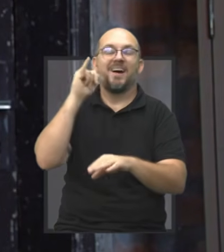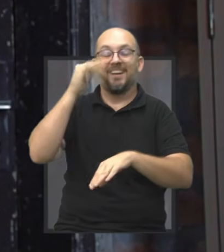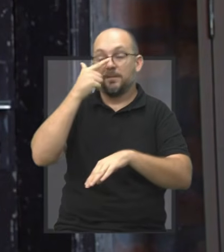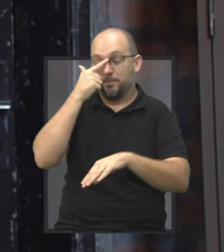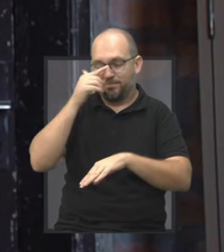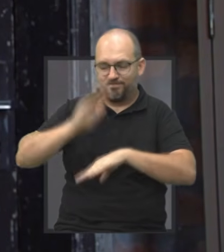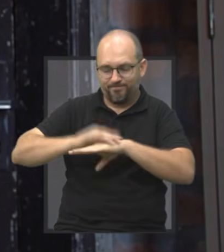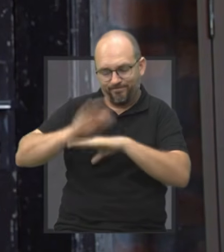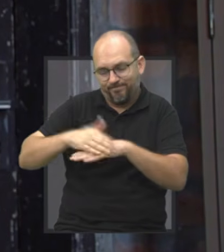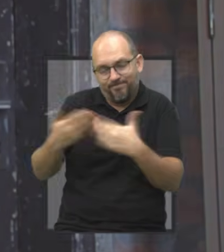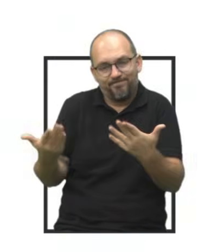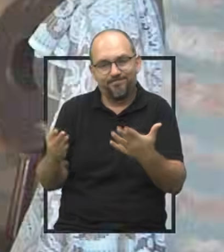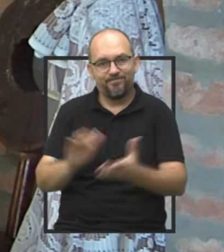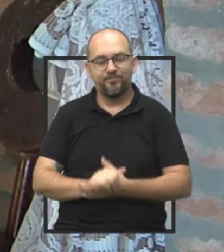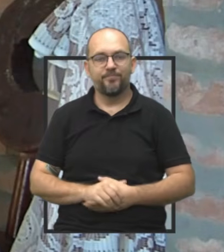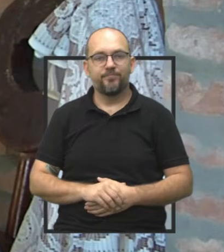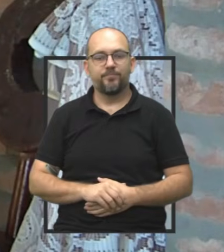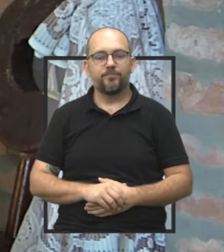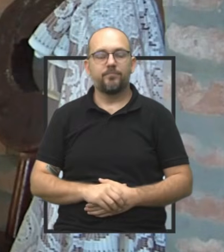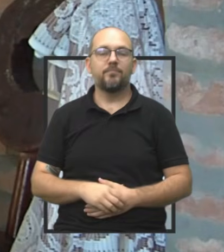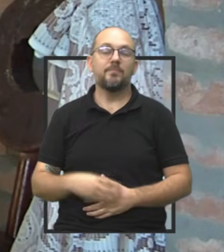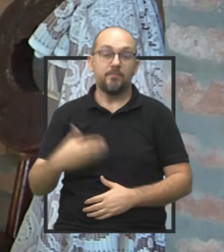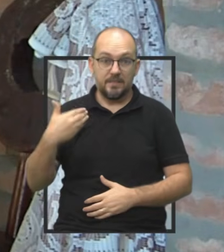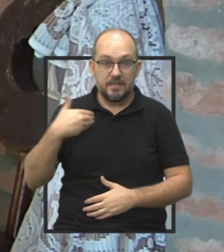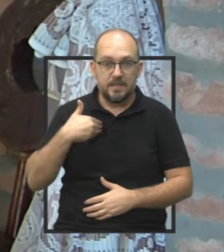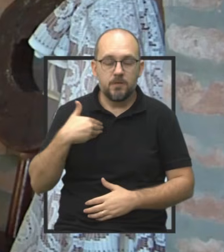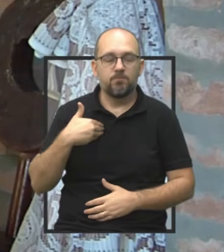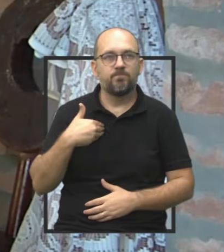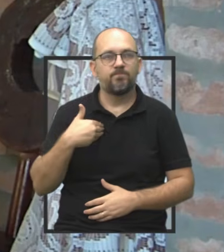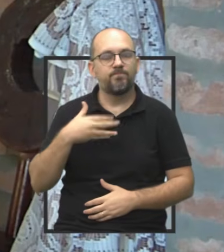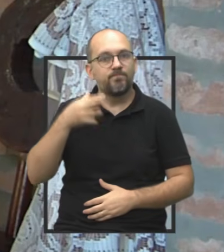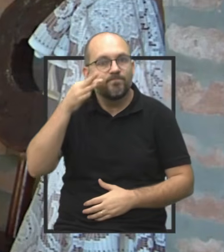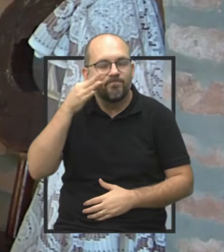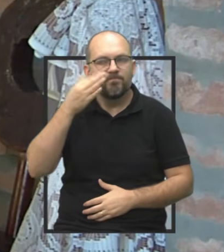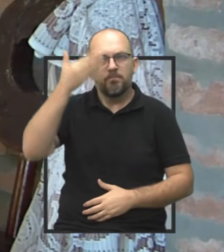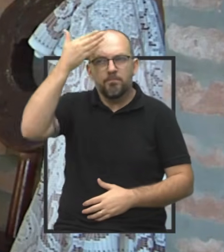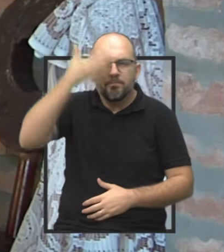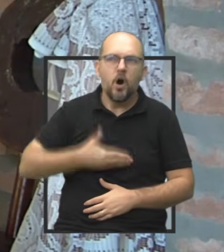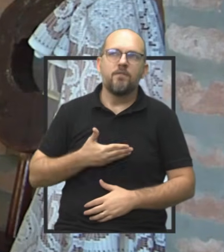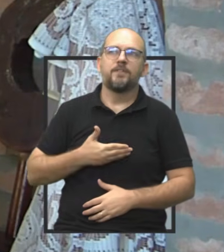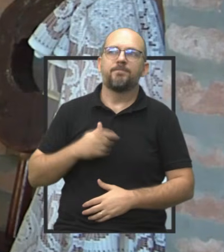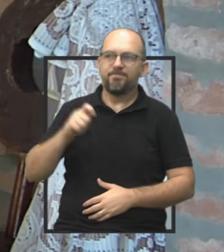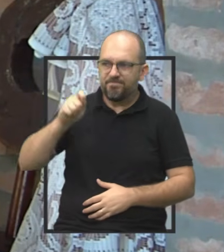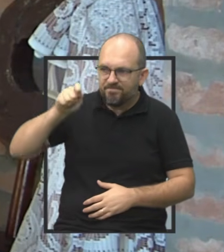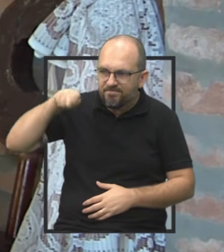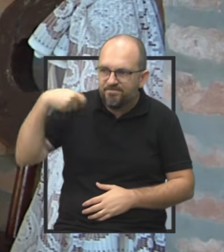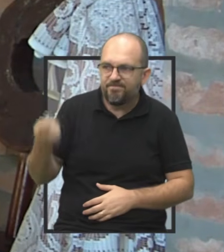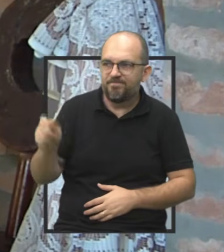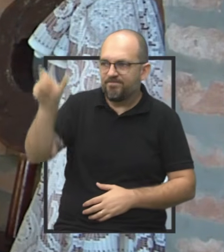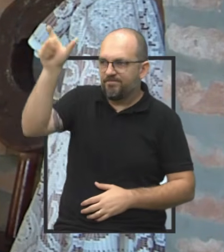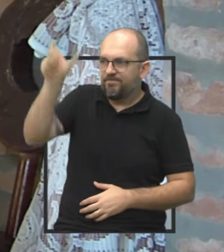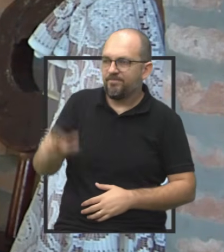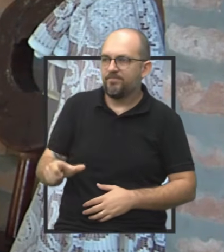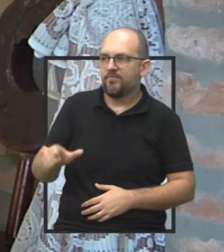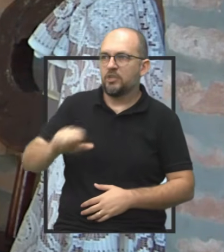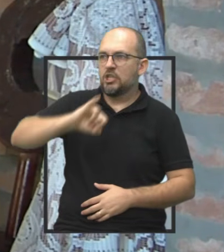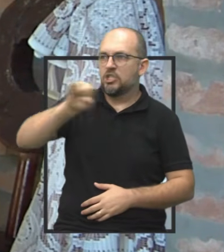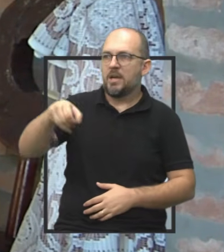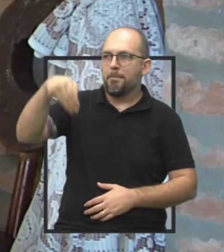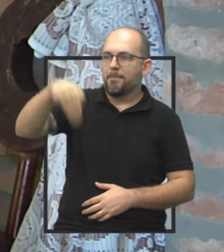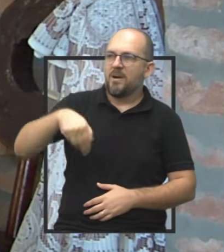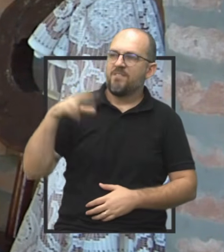tem nada mais do que isso. Eu sou testemunha vivida desse homem